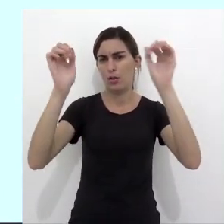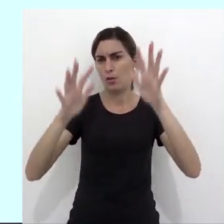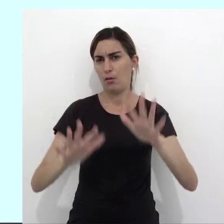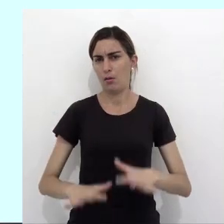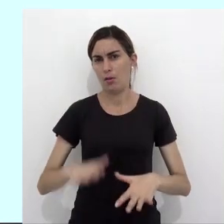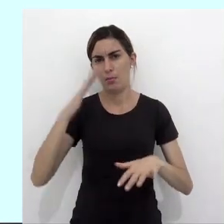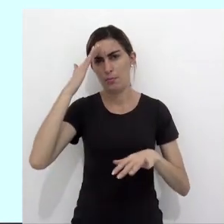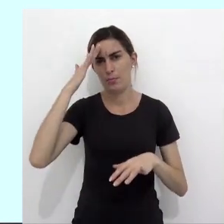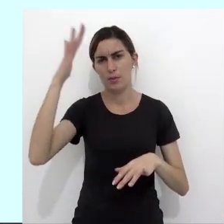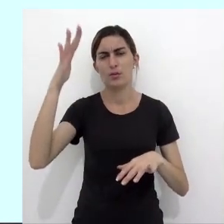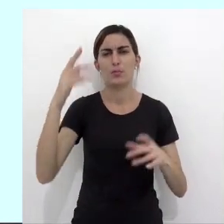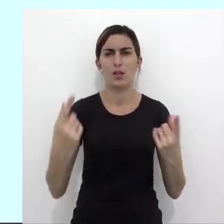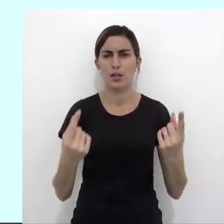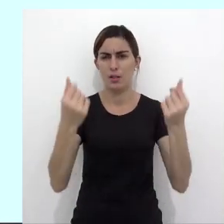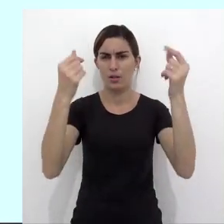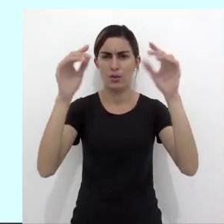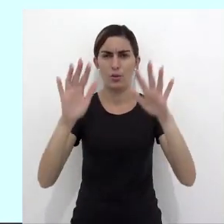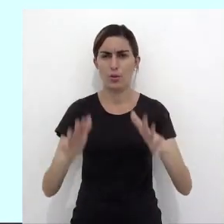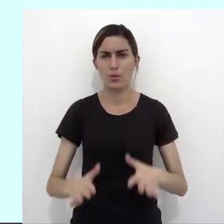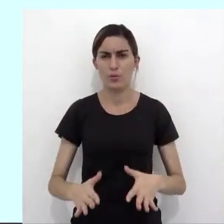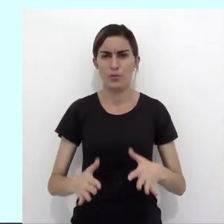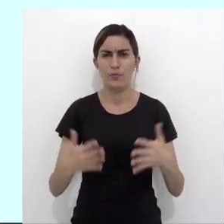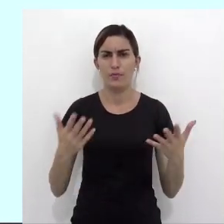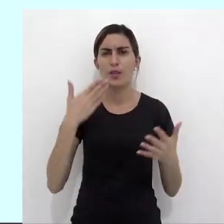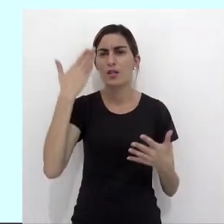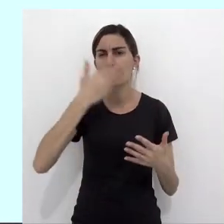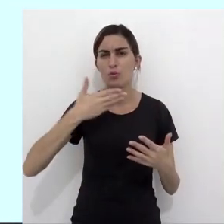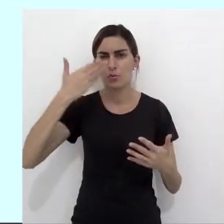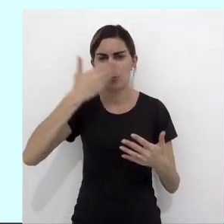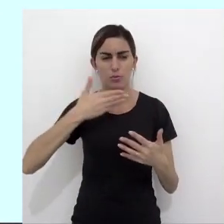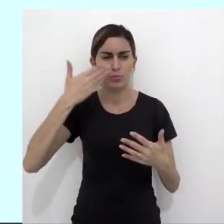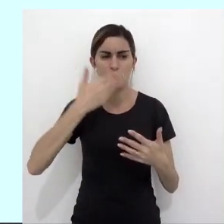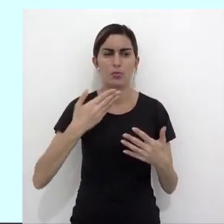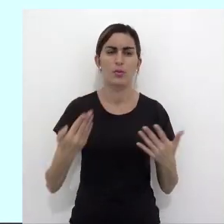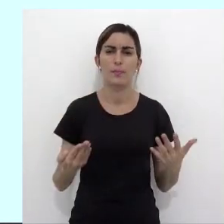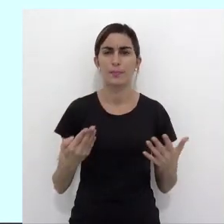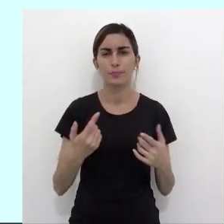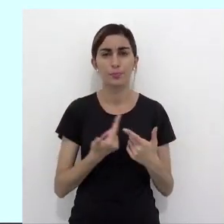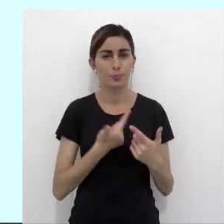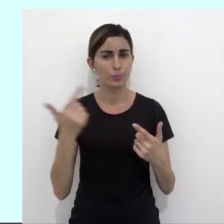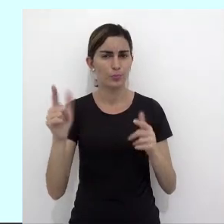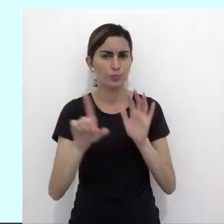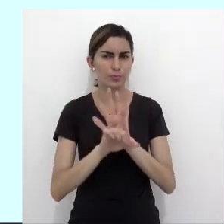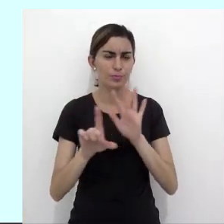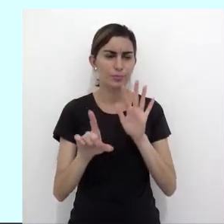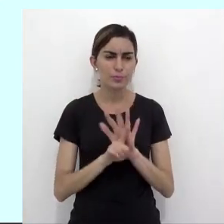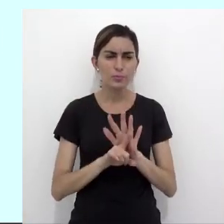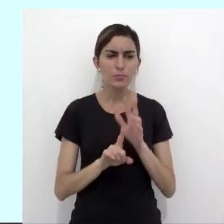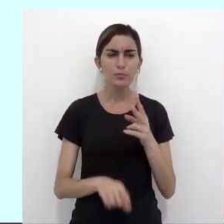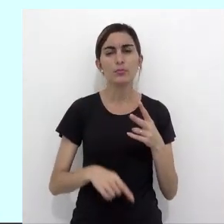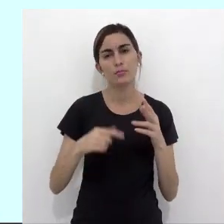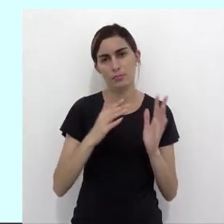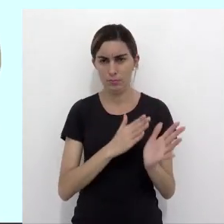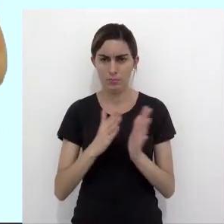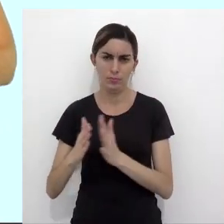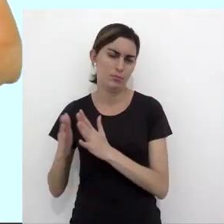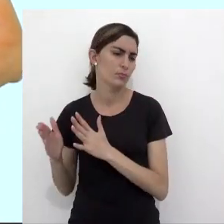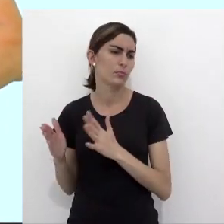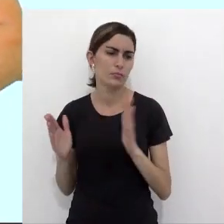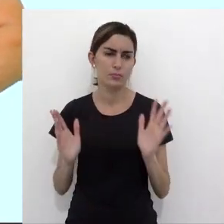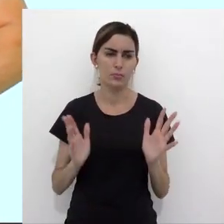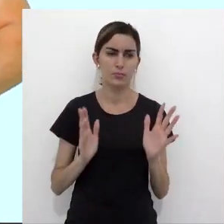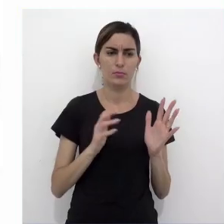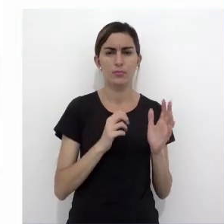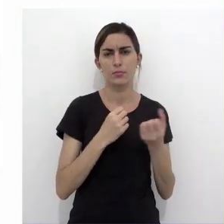principalmente a economia açucareira. A outra lei, não é, dentro do processo de abolição